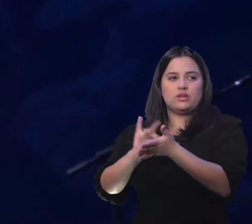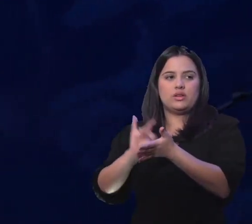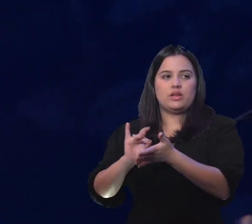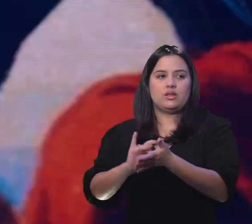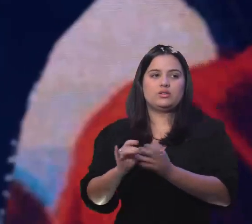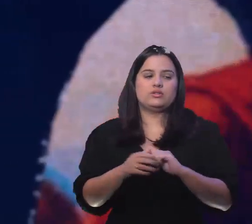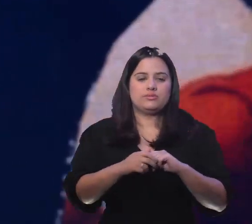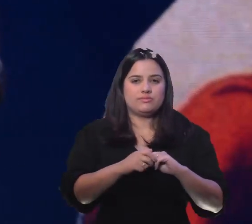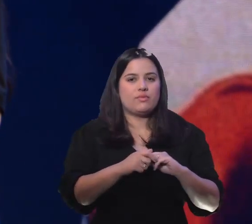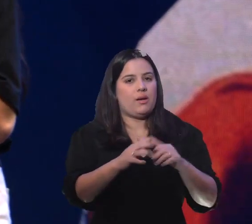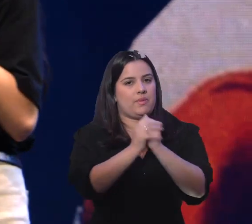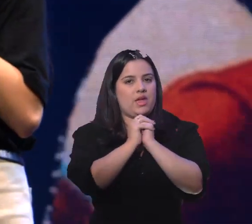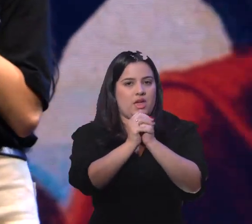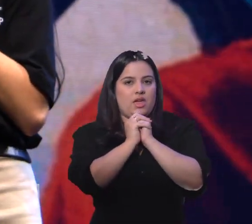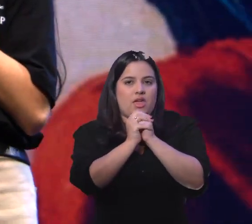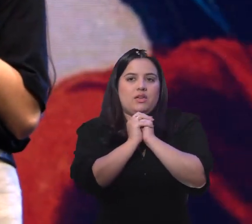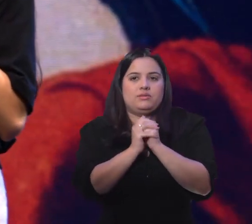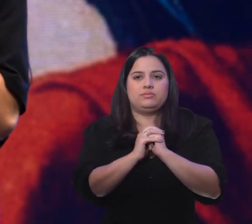Amém.